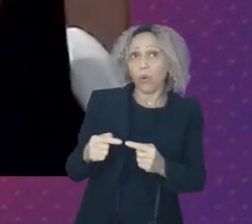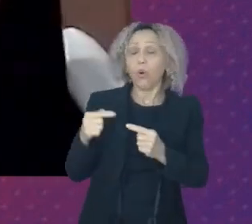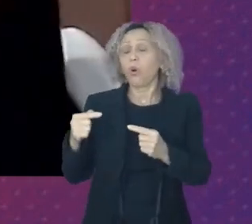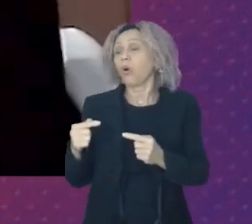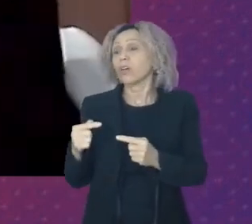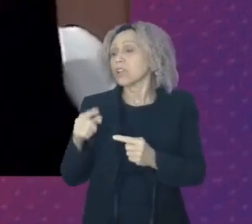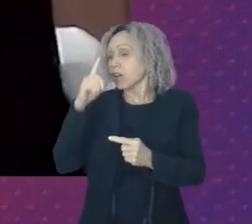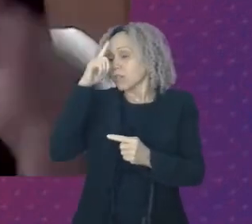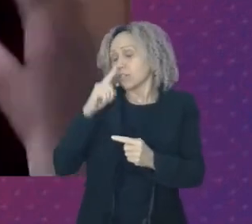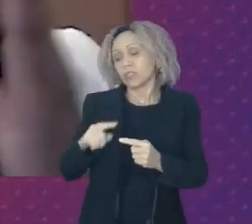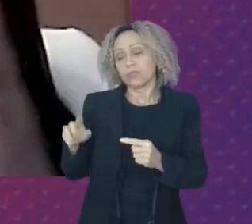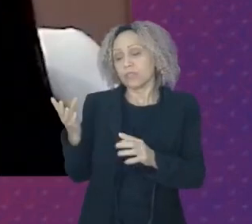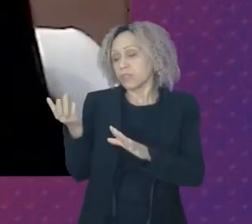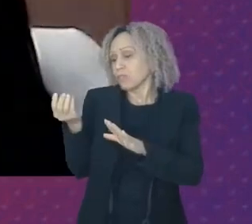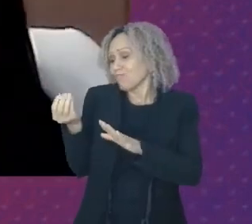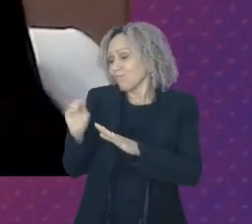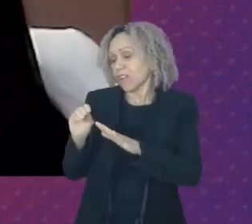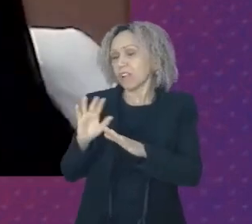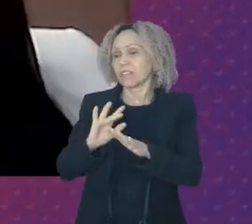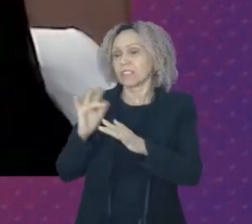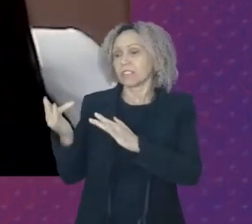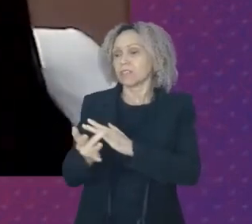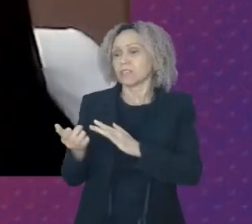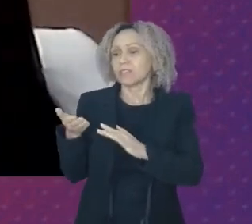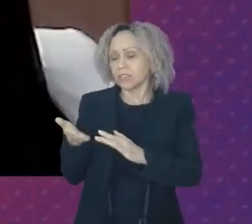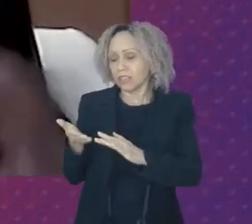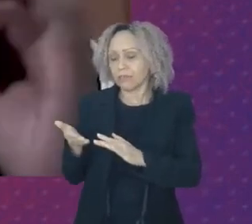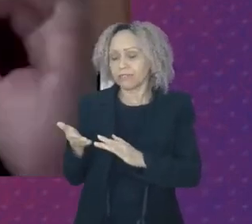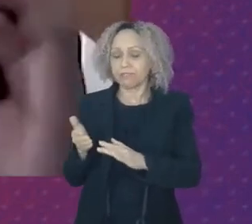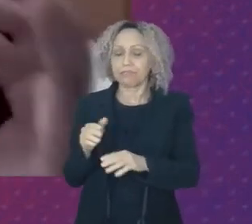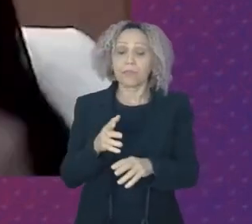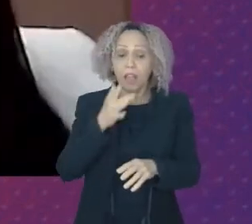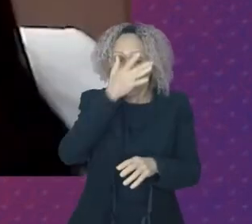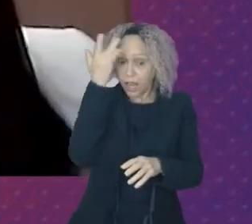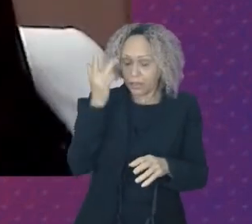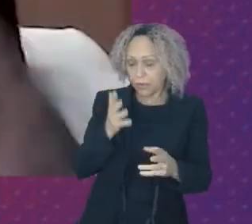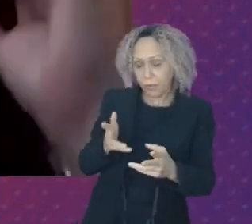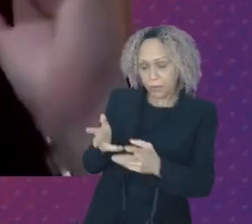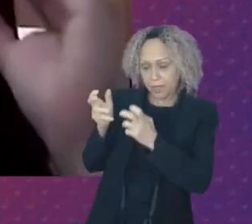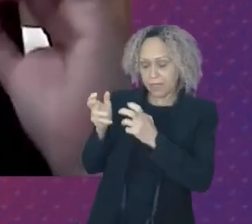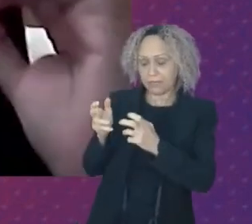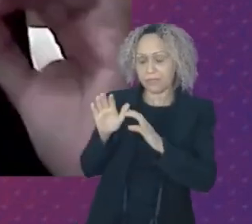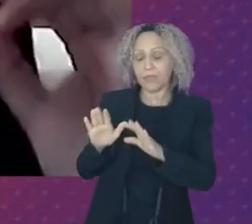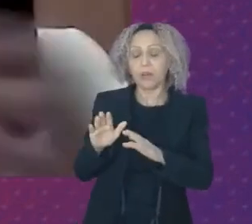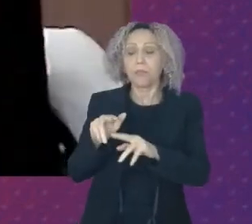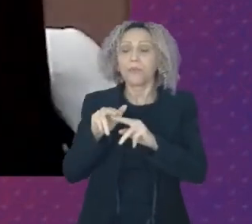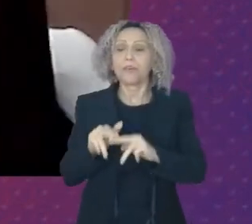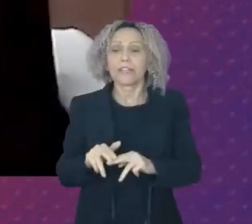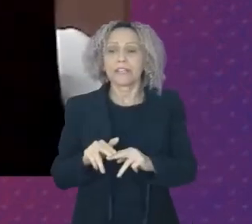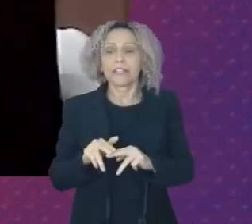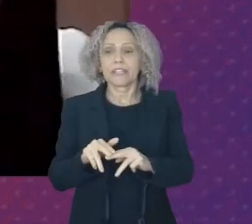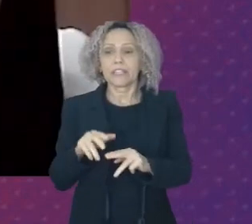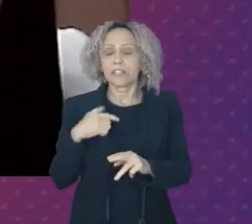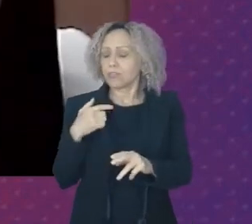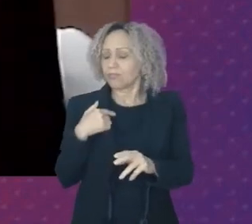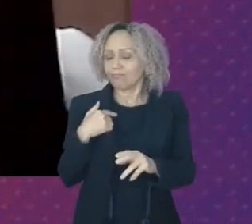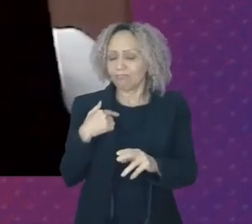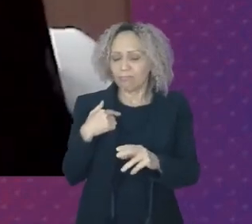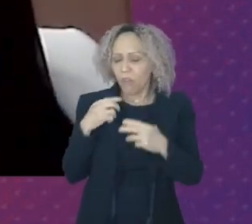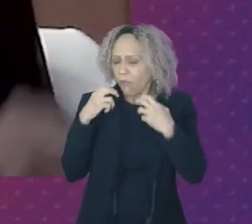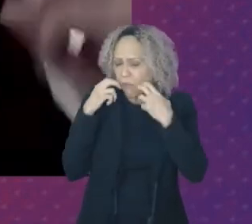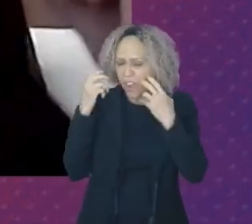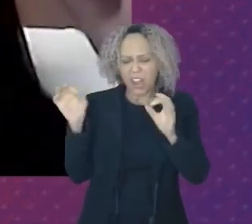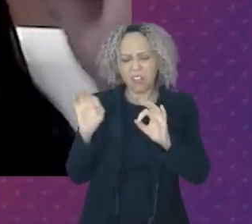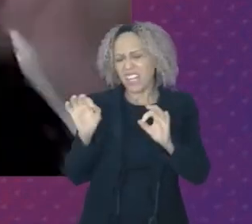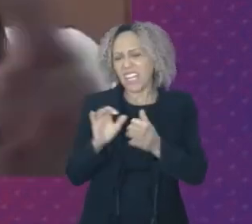coloca nas suas redes sociais. Por isso, é preciso que você seja sem vergonha de gravar stories, sem vergonha de